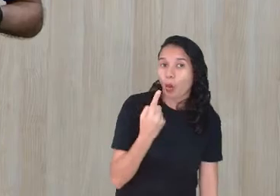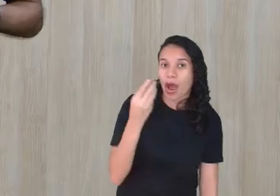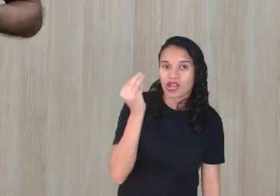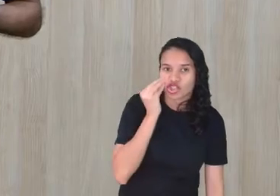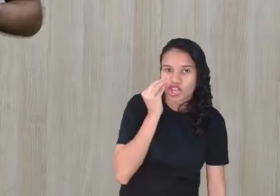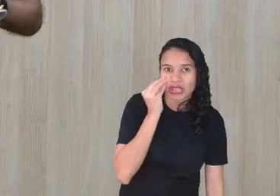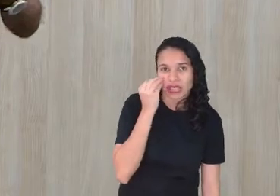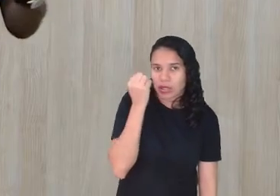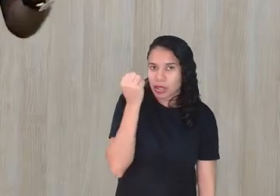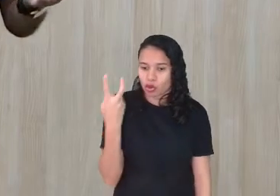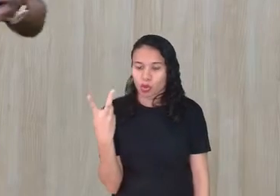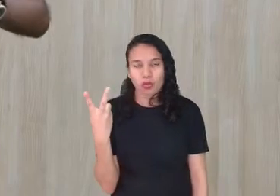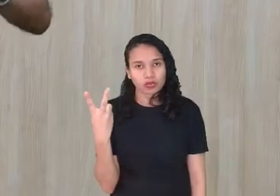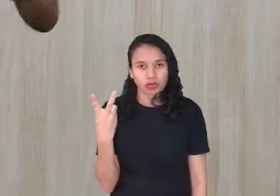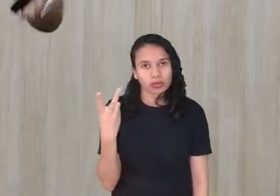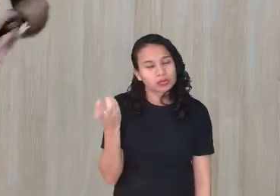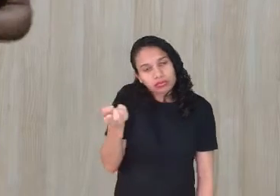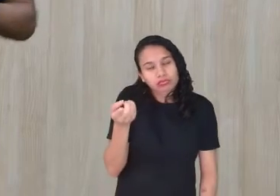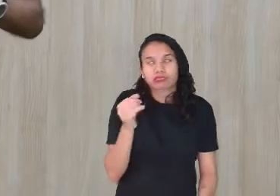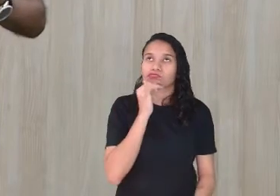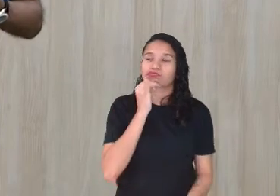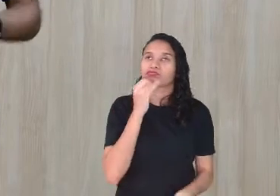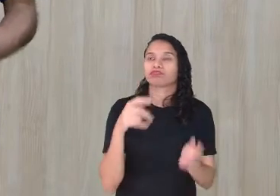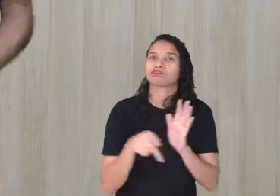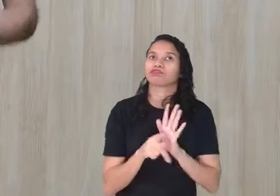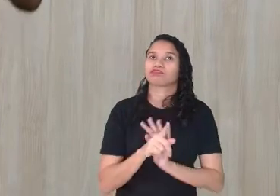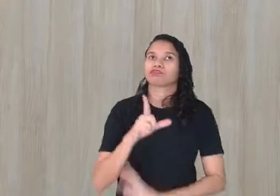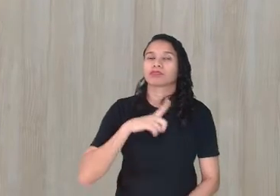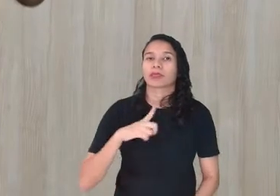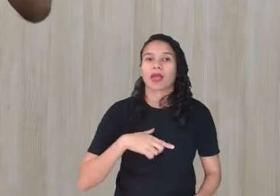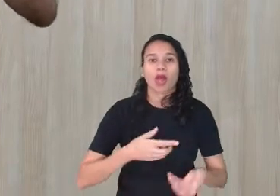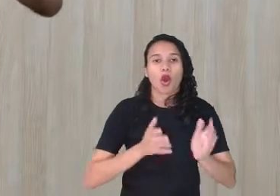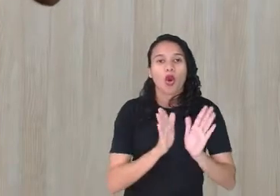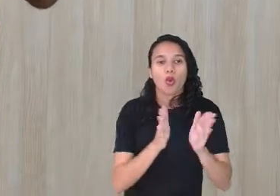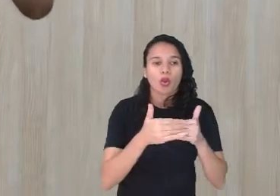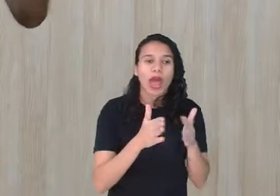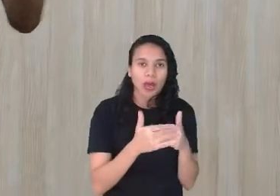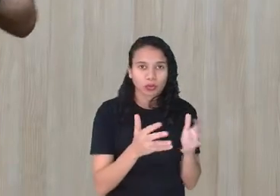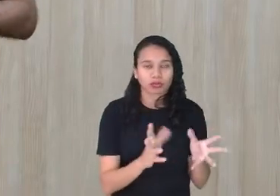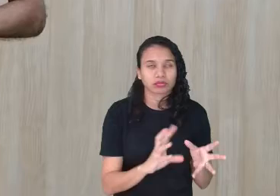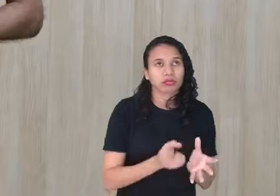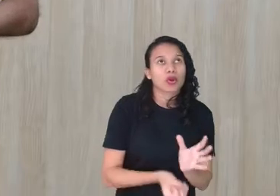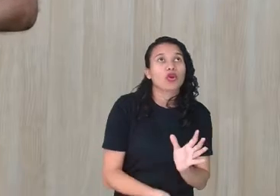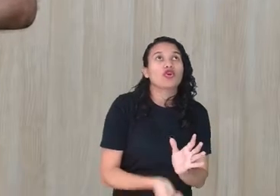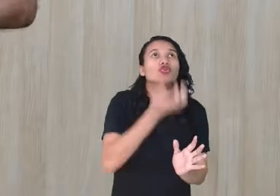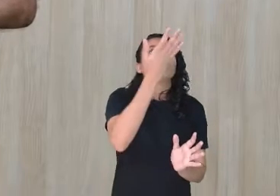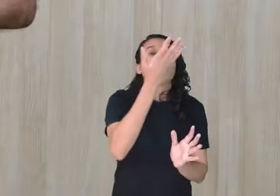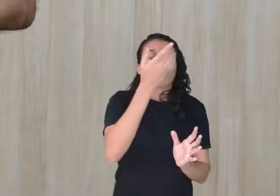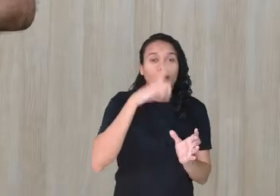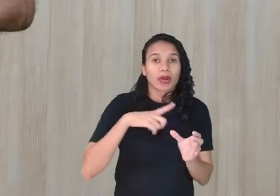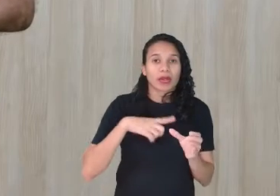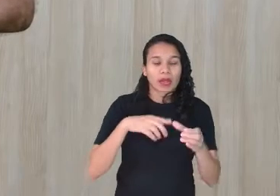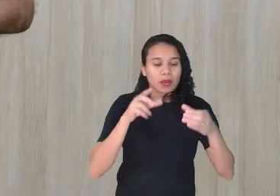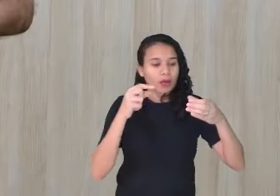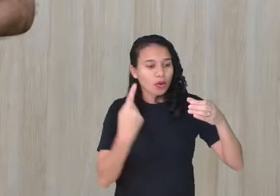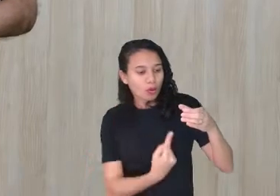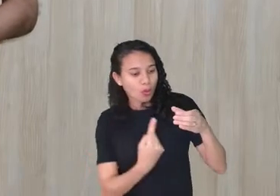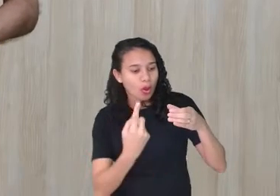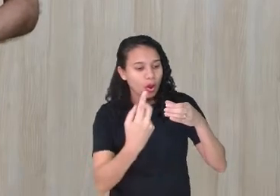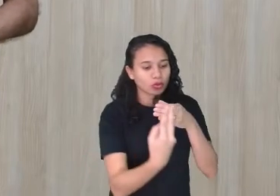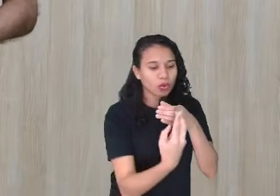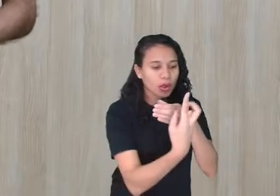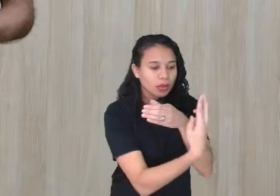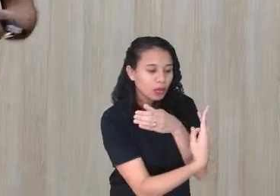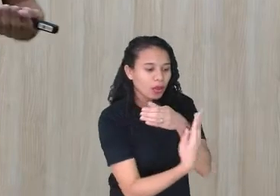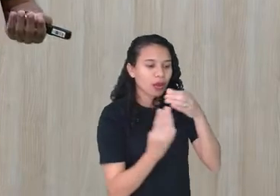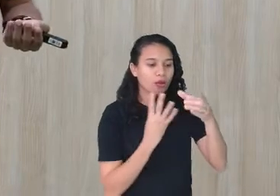em duas. Se eu perguntar um dado, por exemplo, eu jogo o dado para cima, o dado tem 6 números diferentes, 6 faces diferentes.